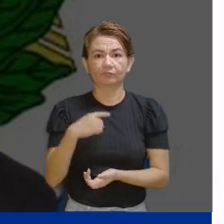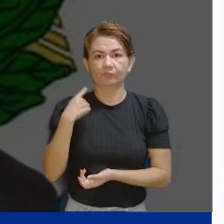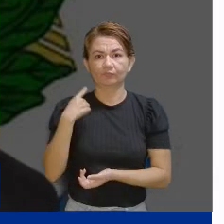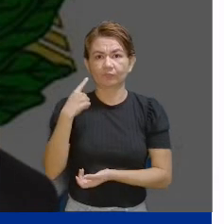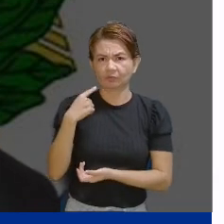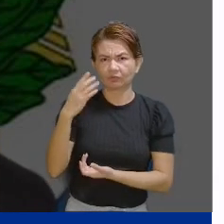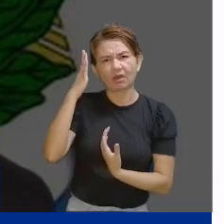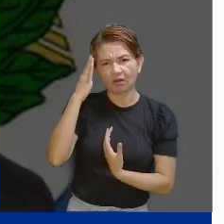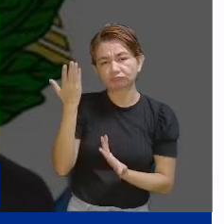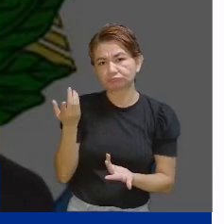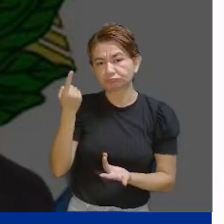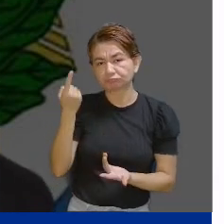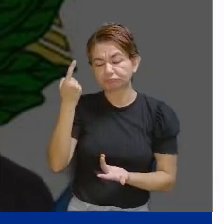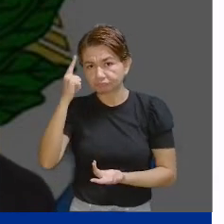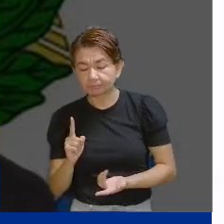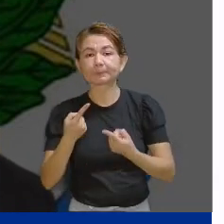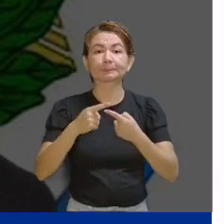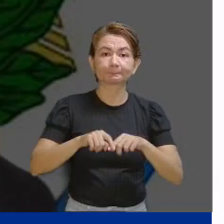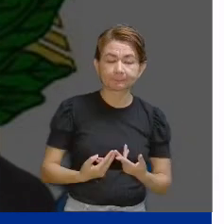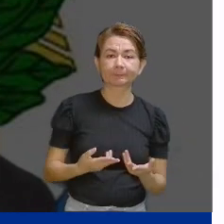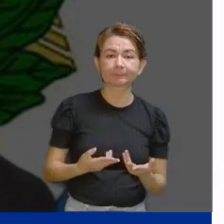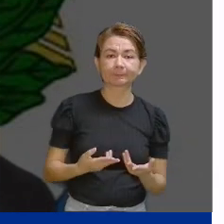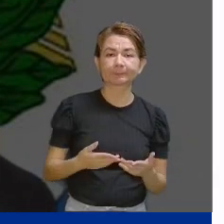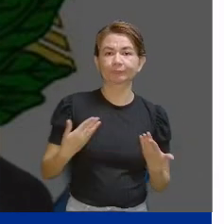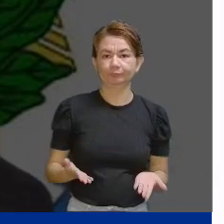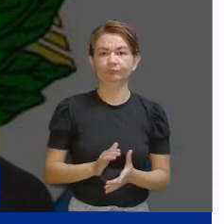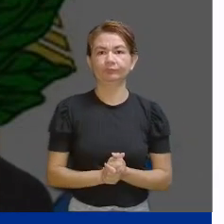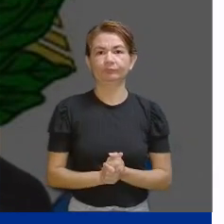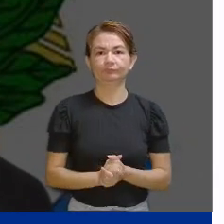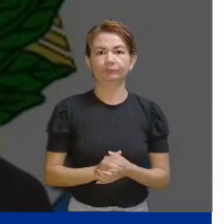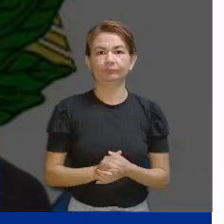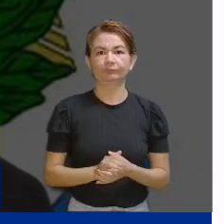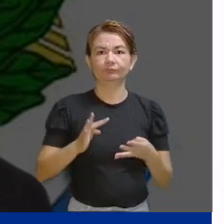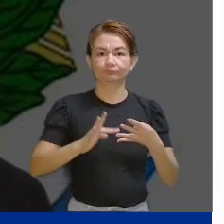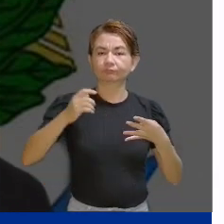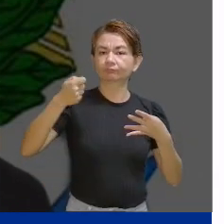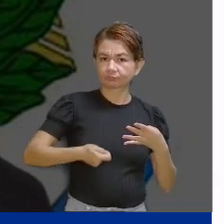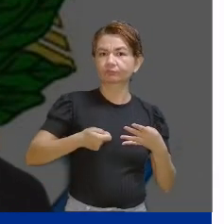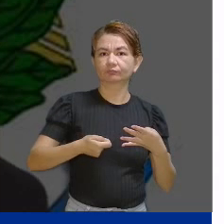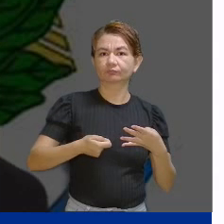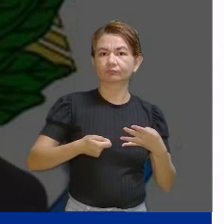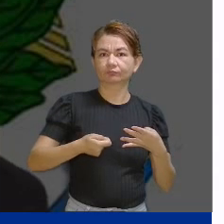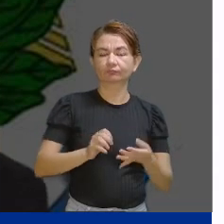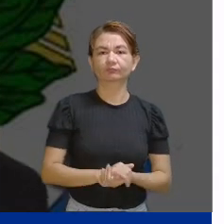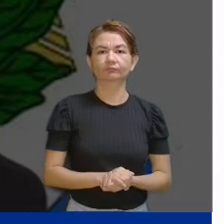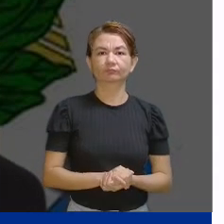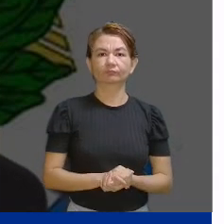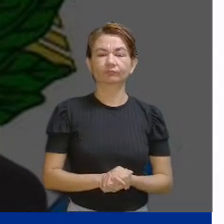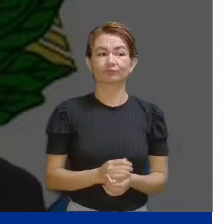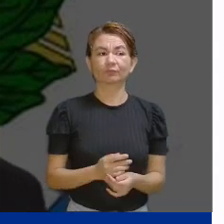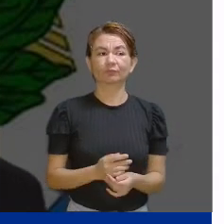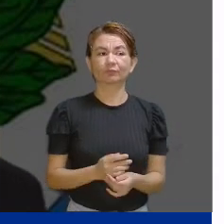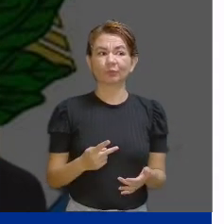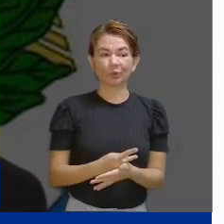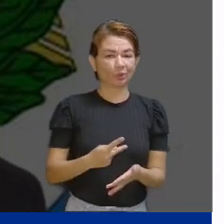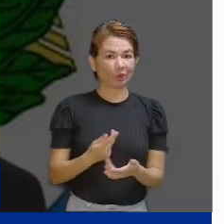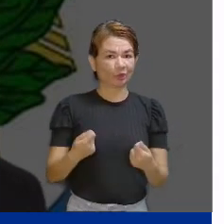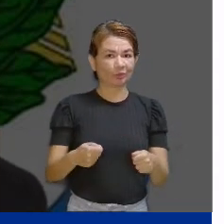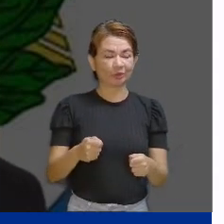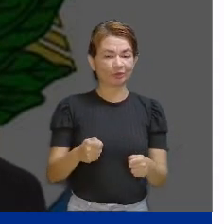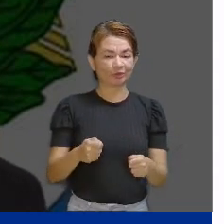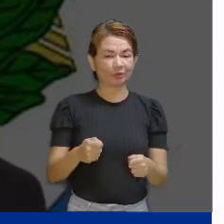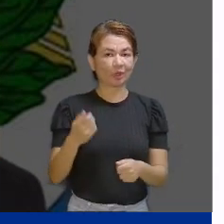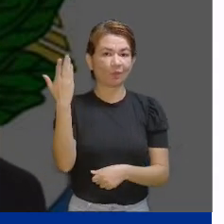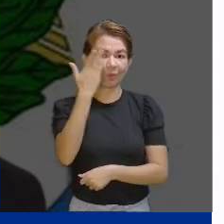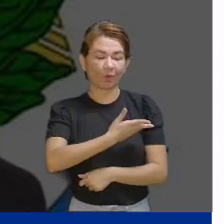compreendeu. Como bem consignado na sentença de primeiro grau, para que se configure a infração, é necessário que se comprove